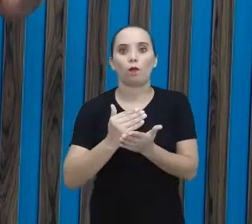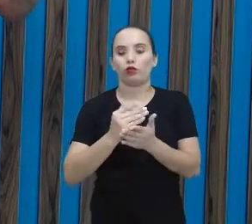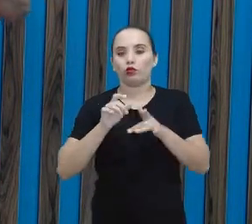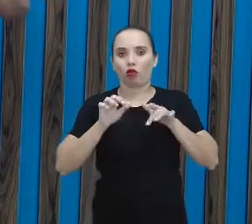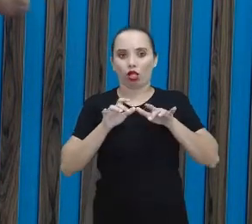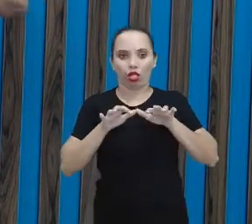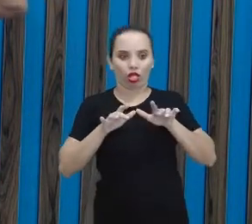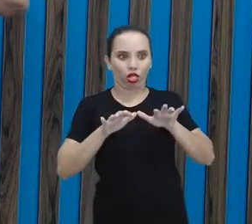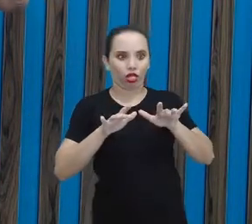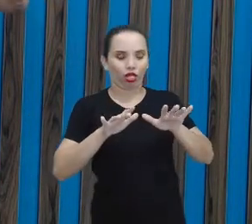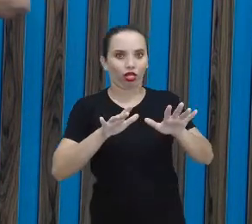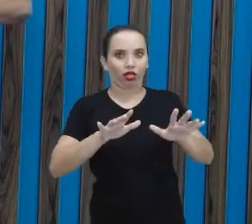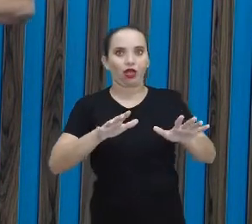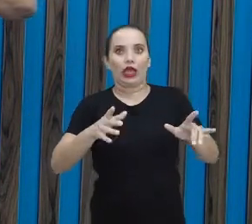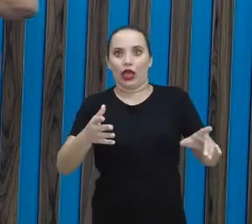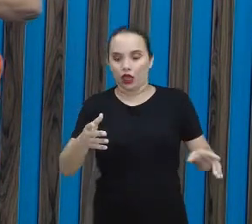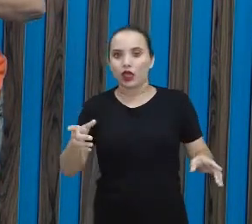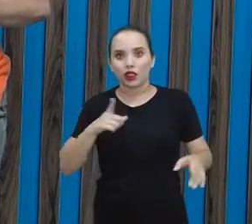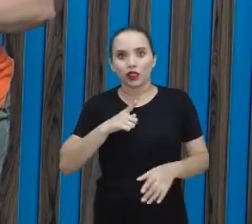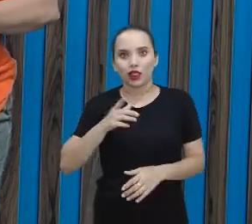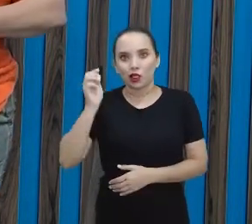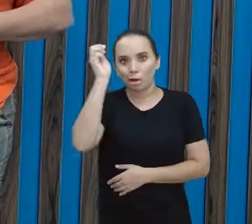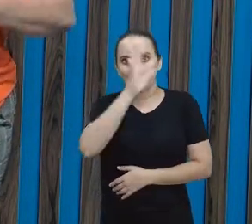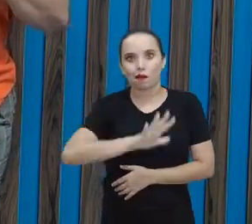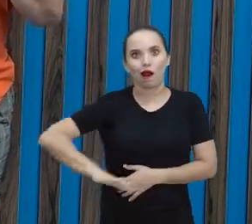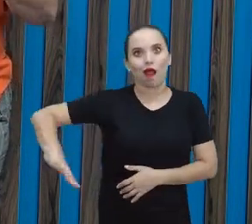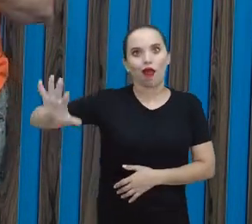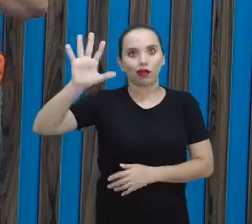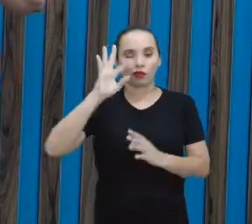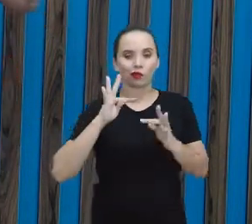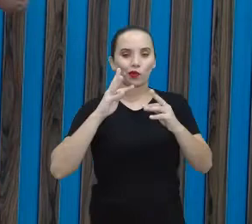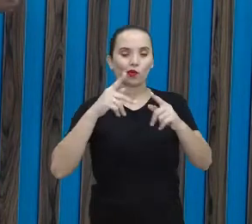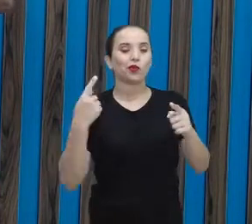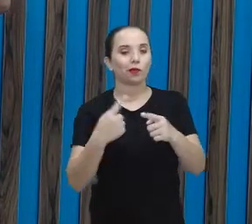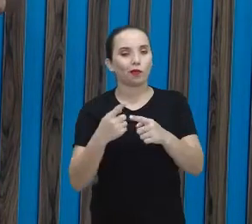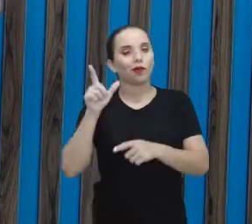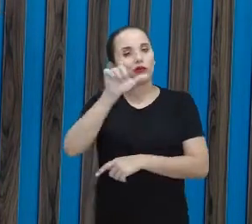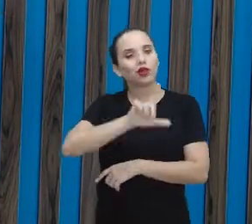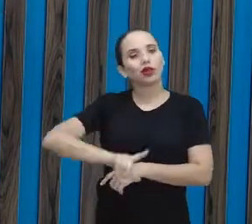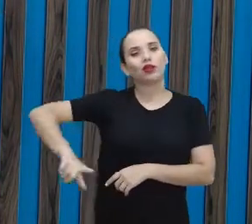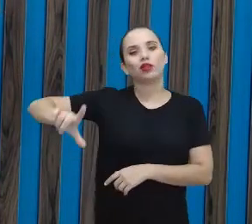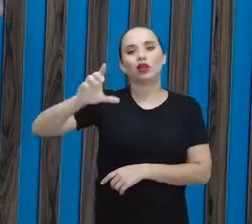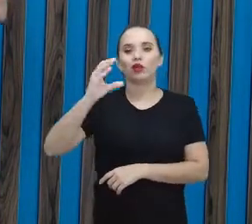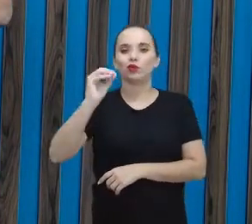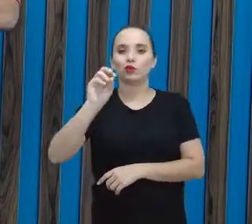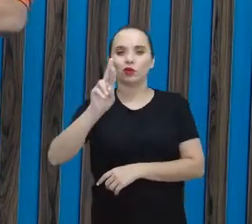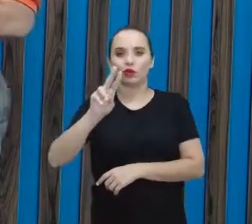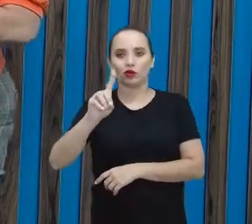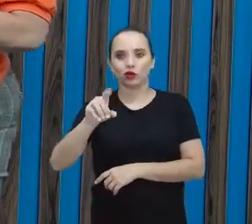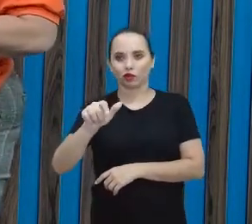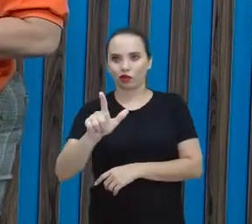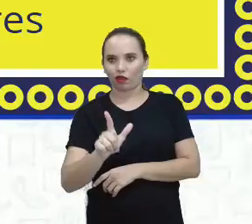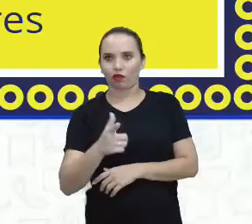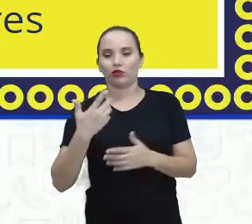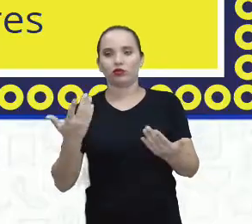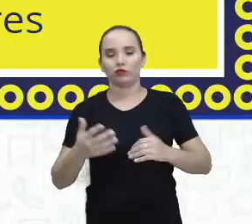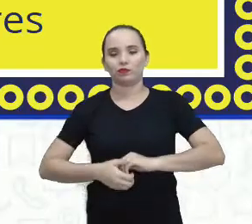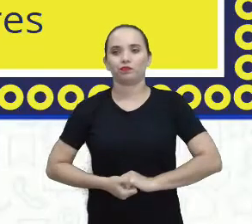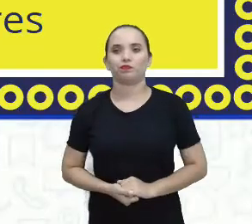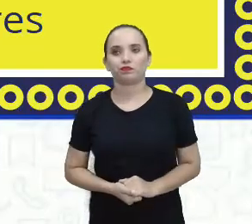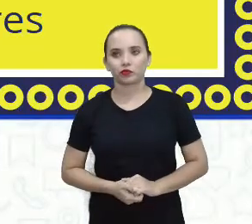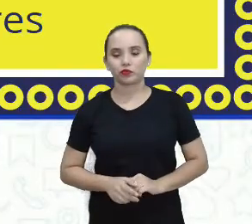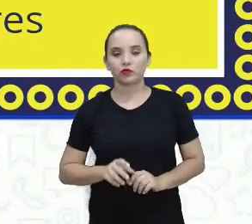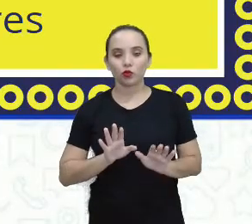enorme por conta da literatura de cordel. Então, é todo um processo, né? Então, embora o enfoque